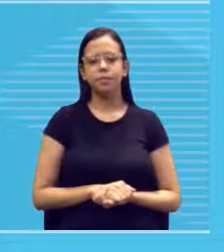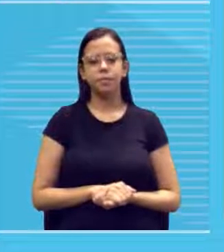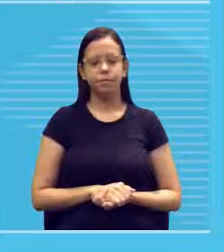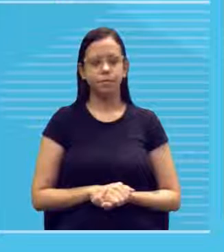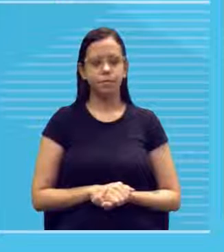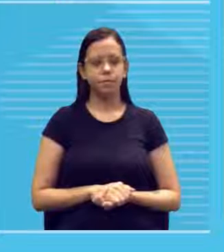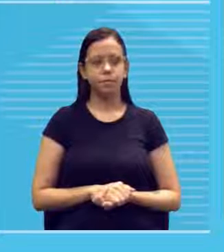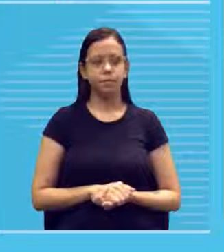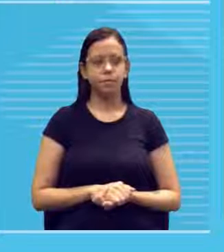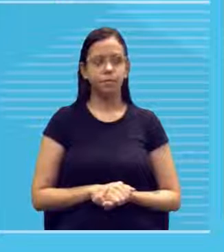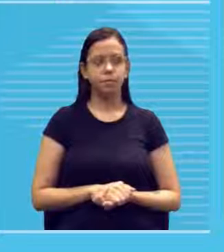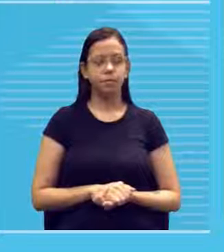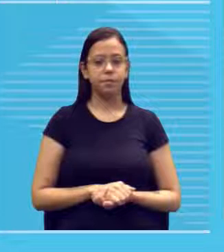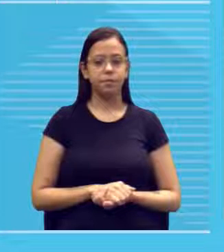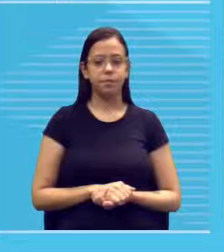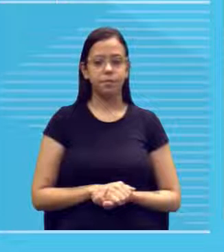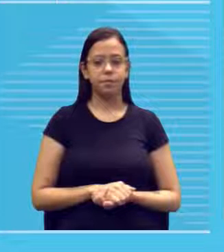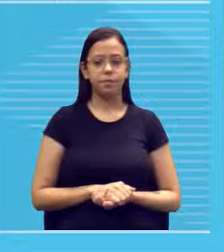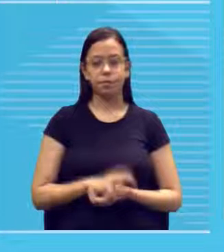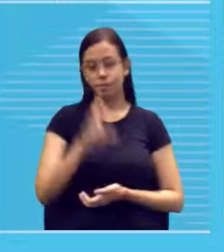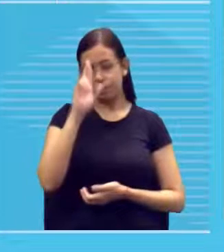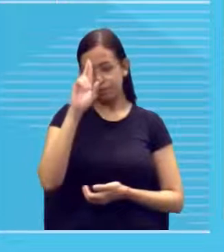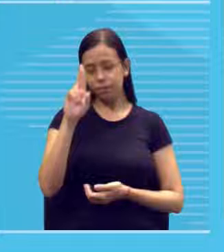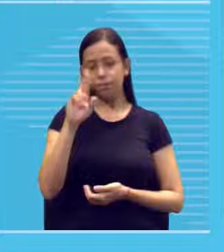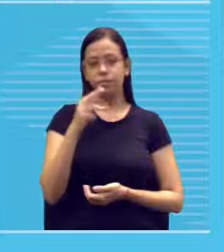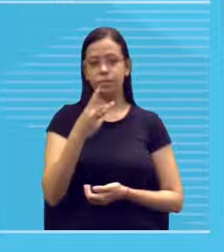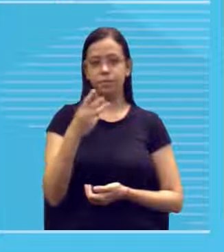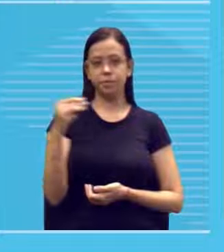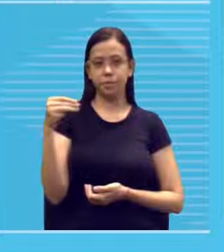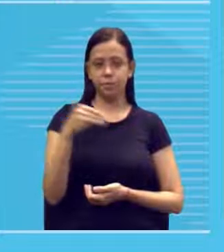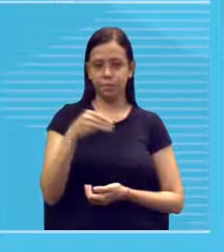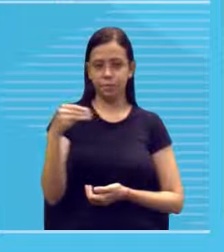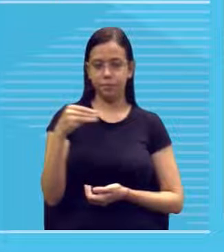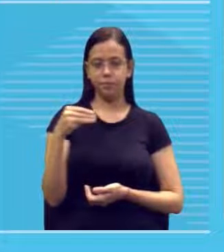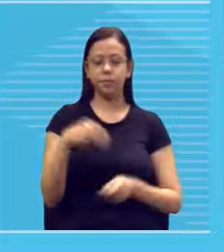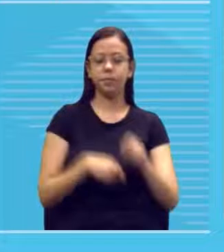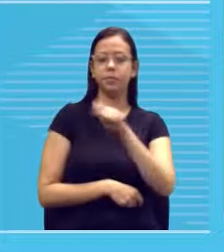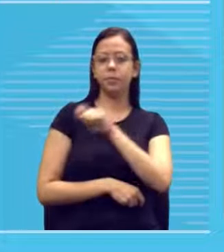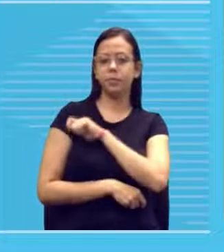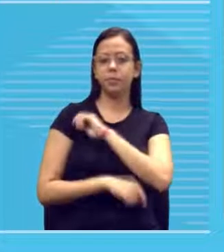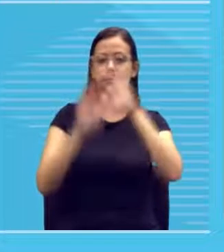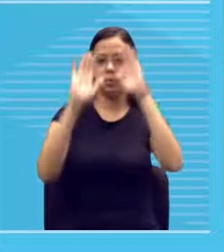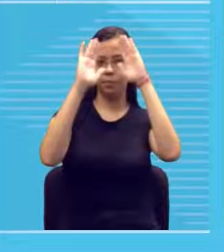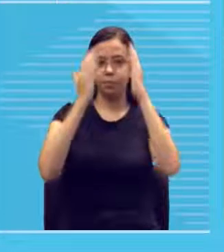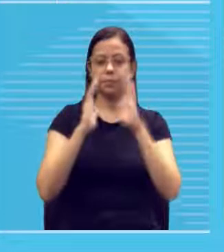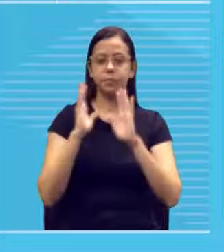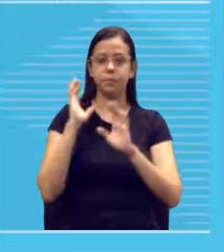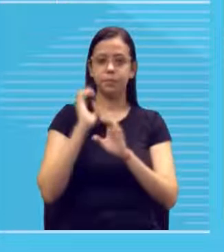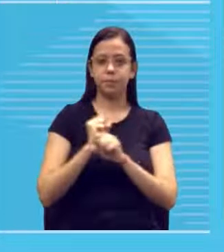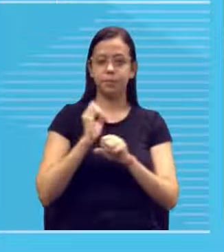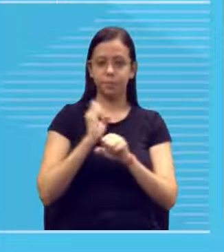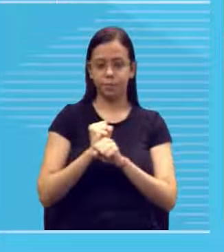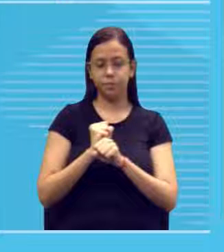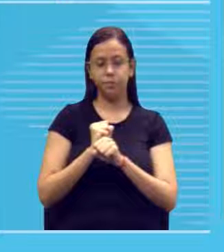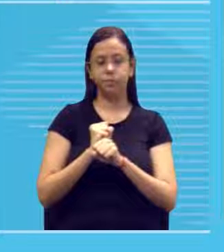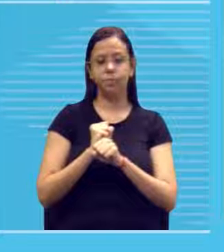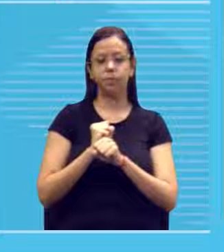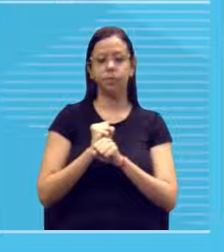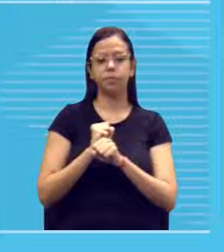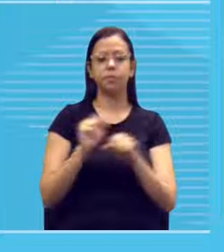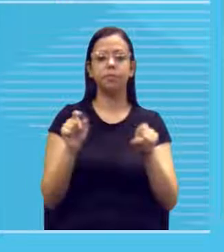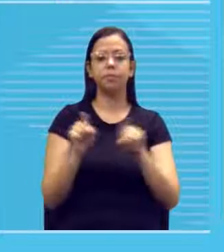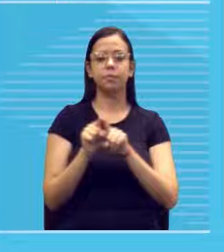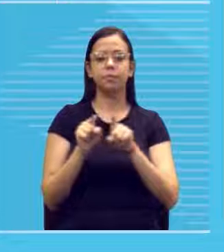em produção me dá Três minutinhos aí para galera analisar nossas contas aí me